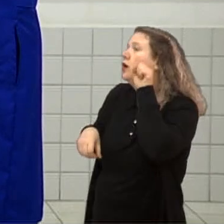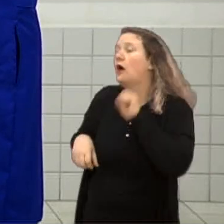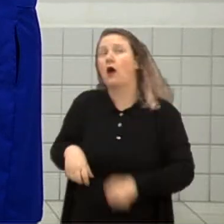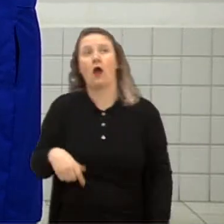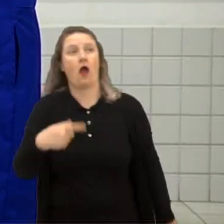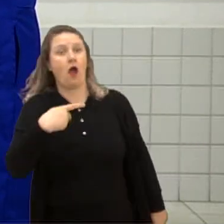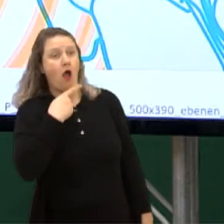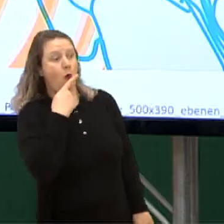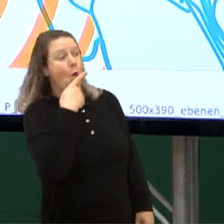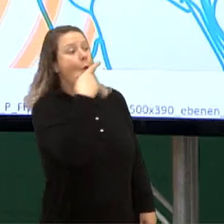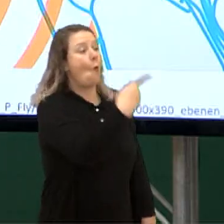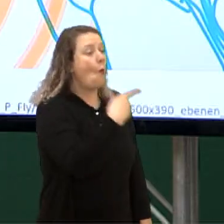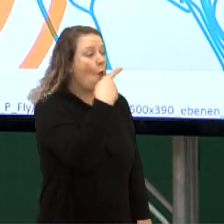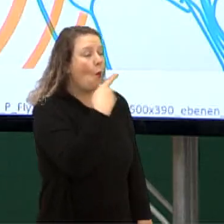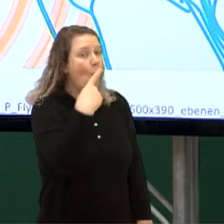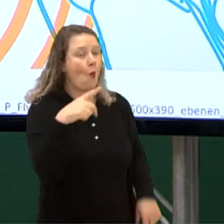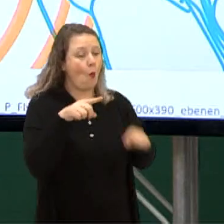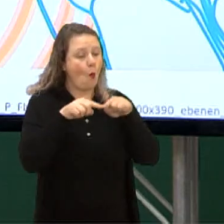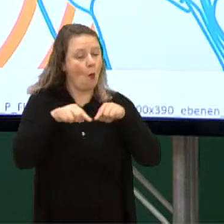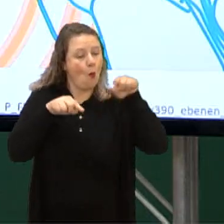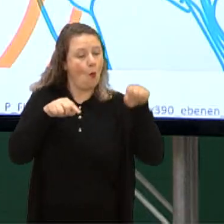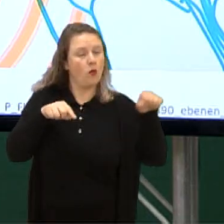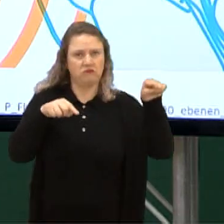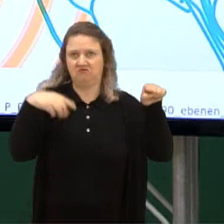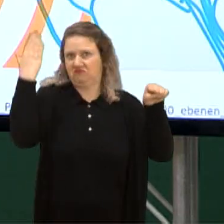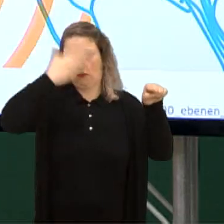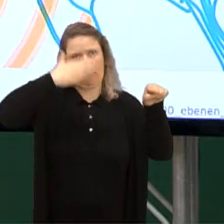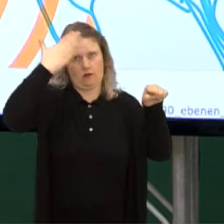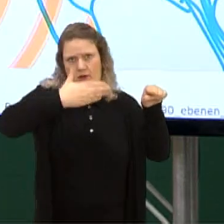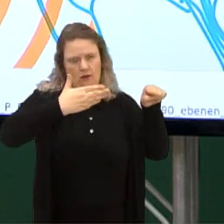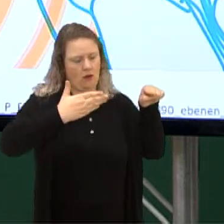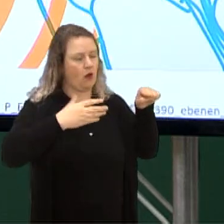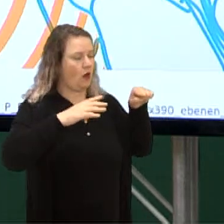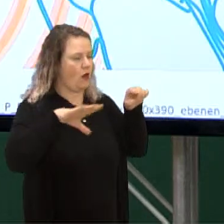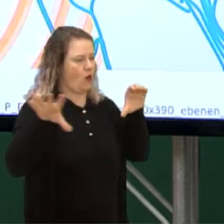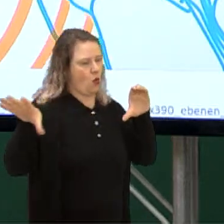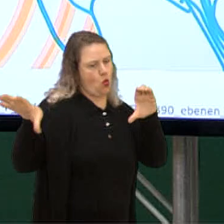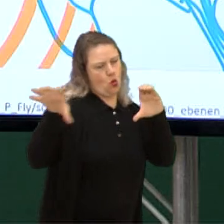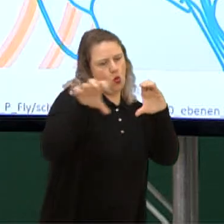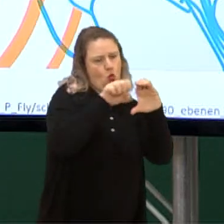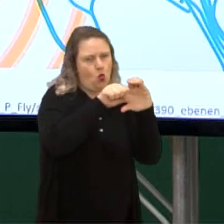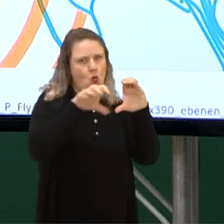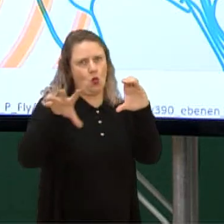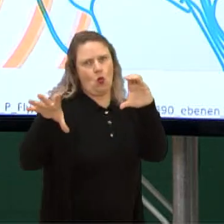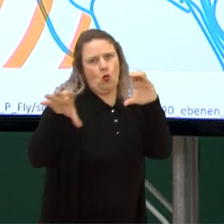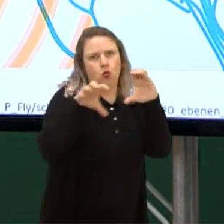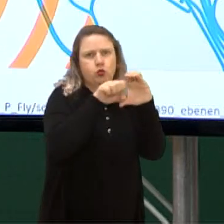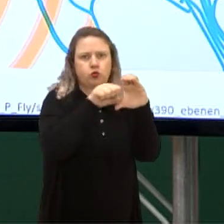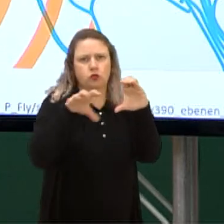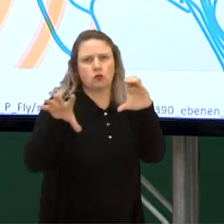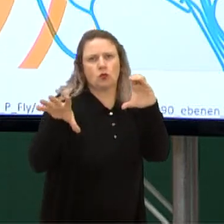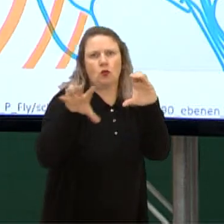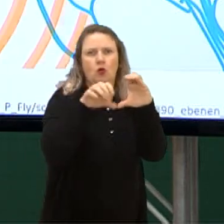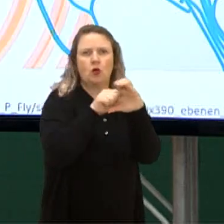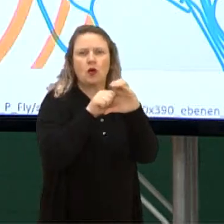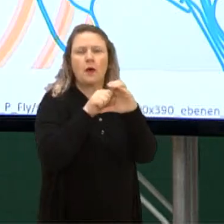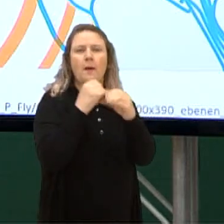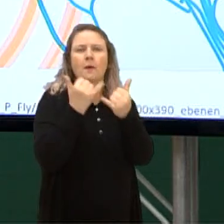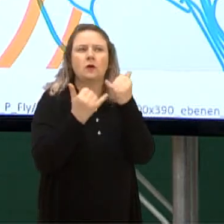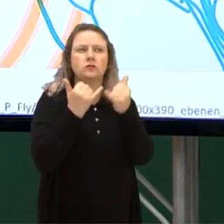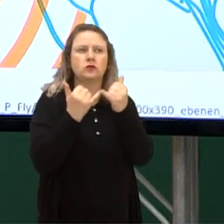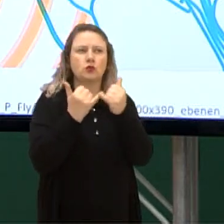que sai da minha boca é invisível aos olhos. É captada pelo pavilhão auditivo, que funciona como um